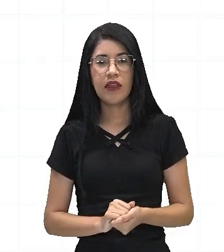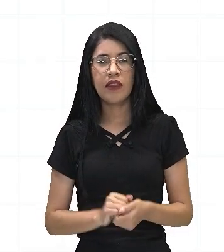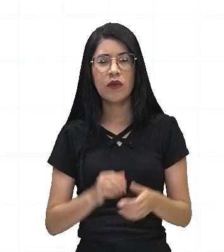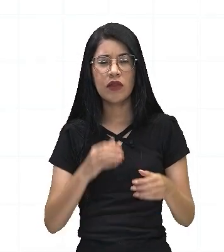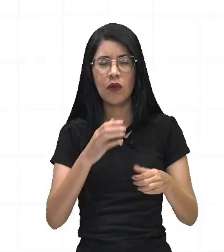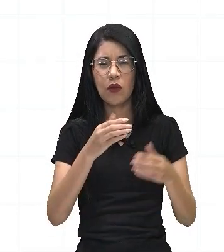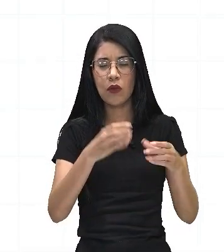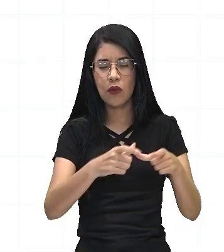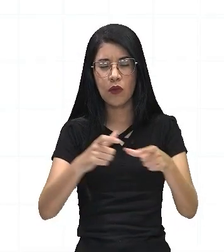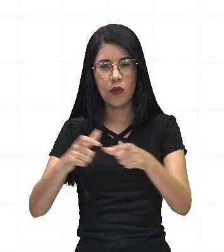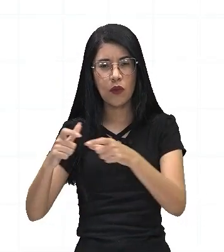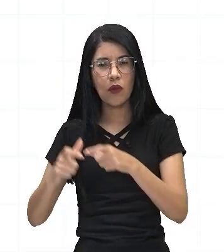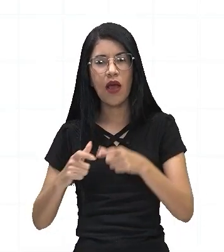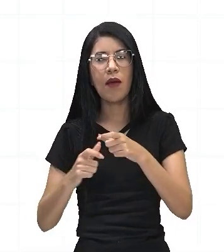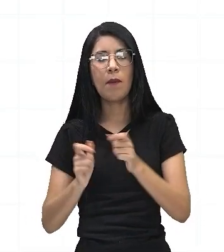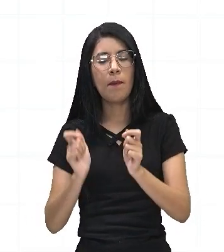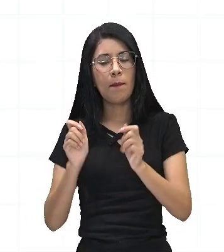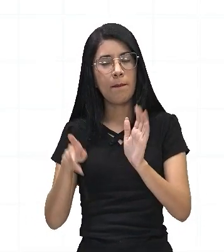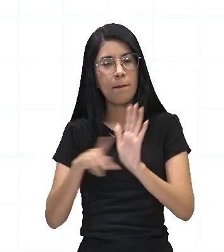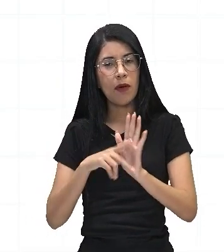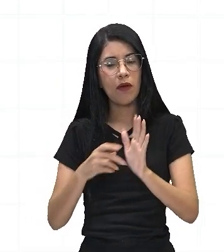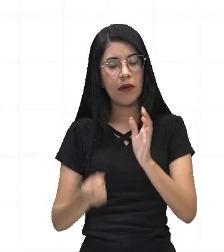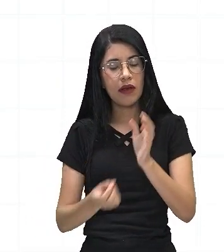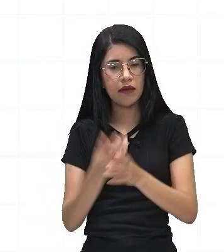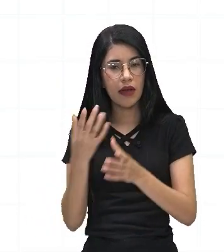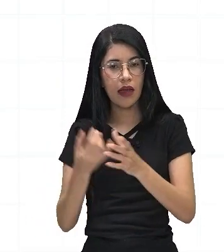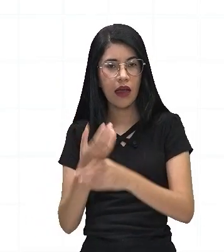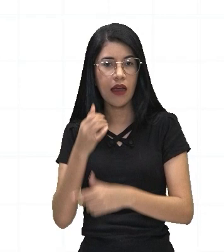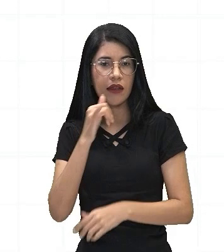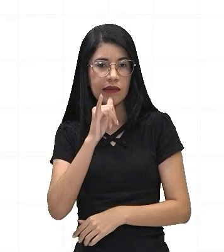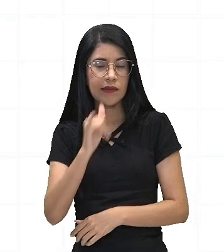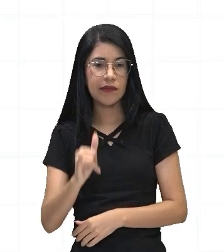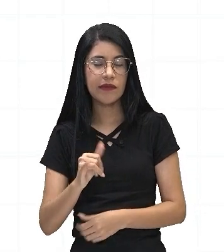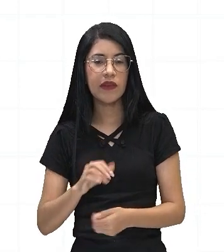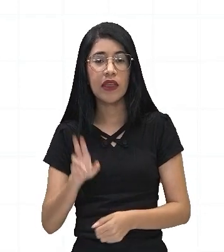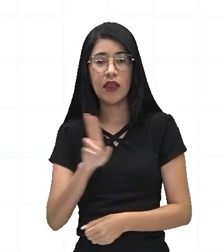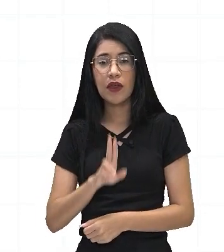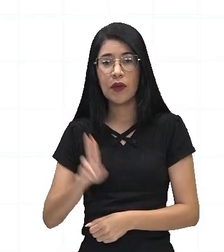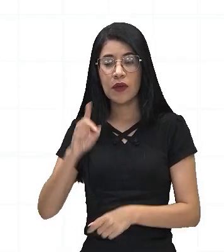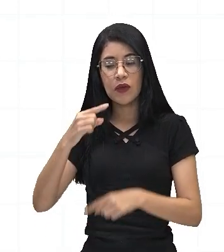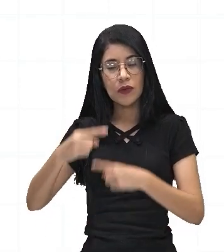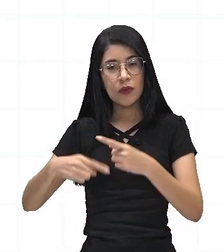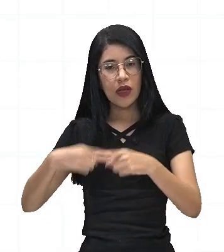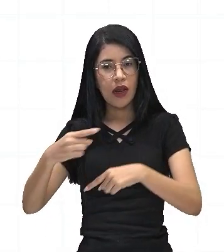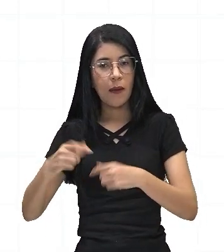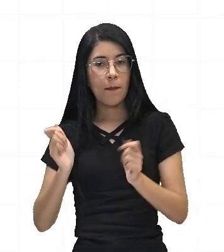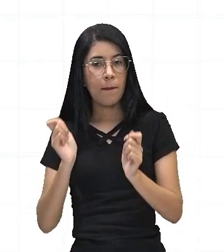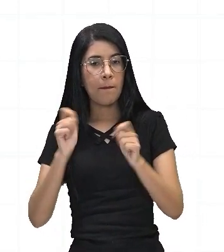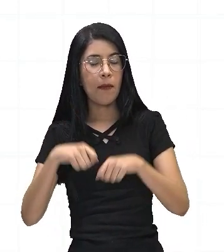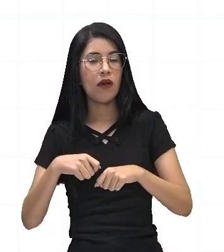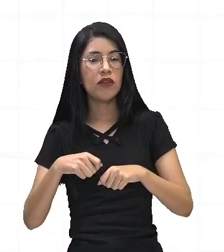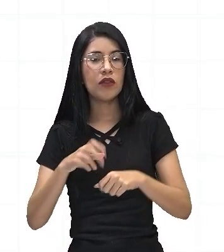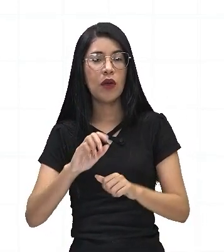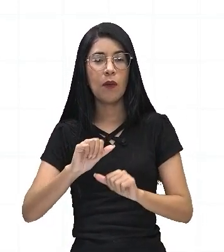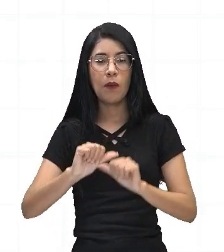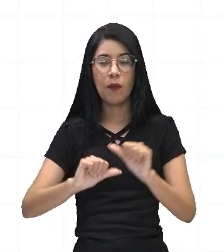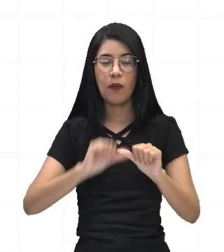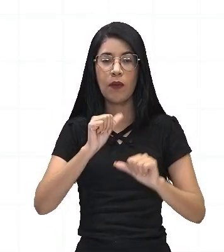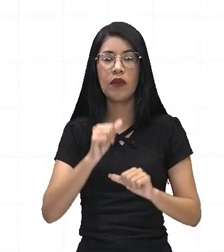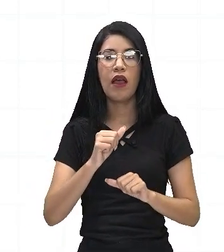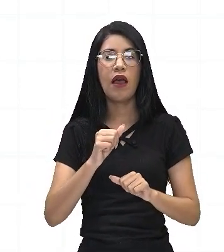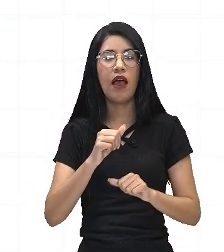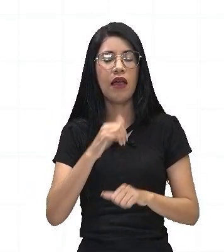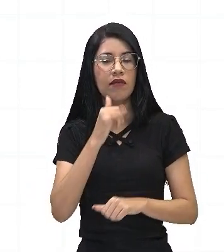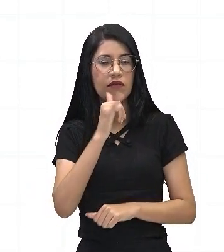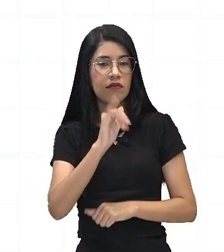designadas para a geração de energia elétrica e utilizam geradores que são capazes de converter a energia